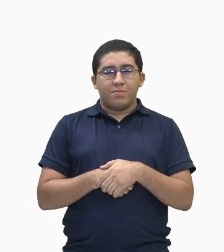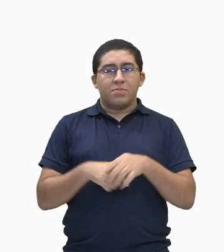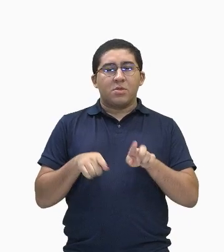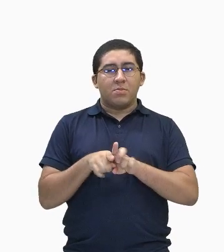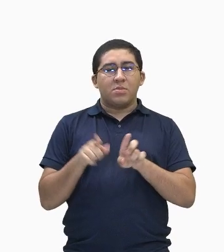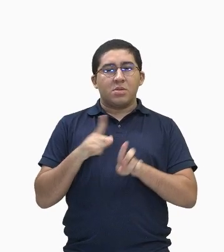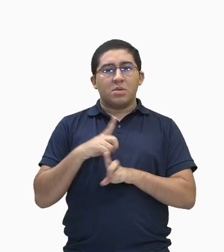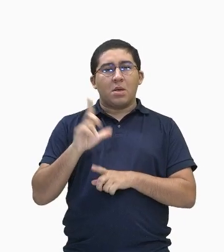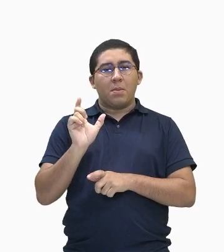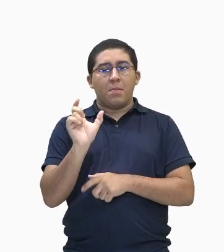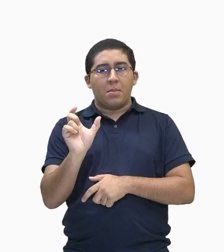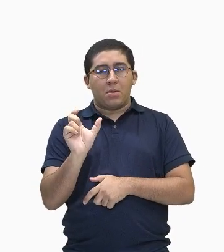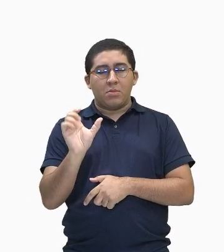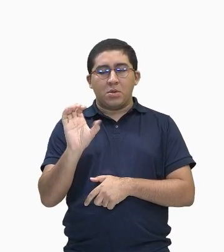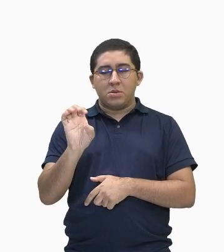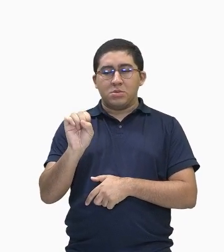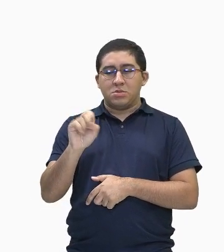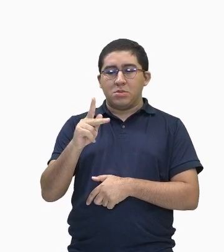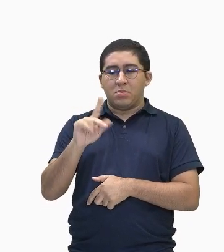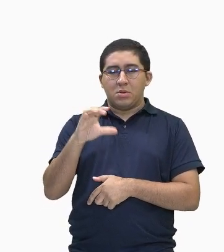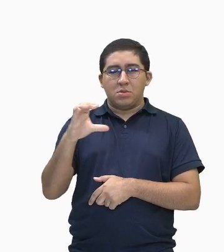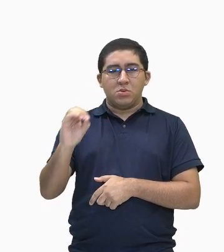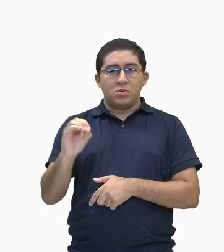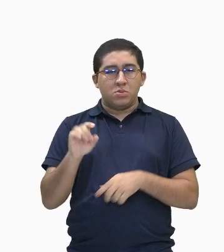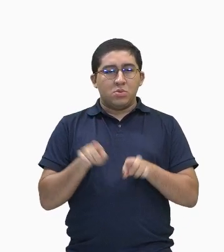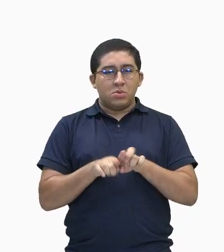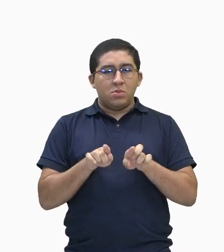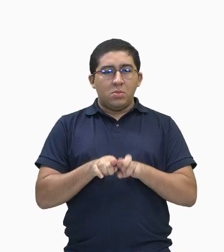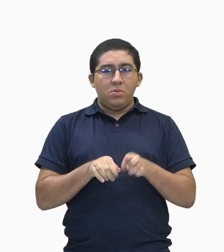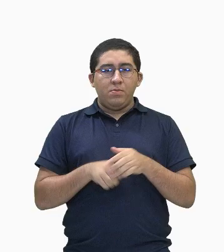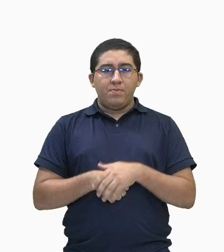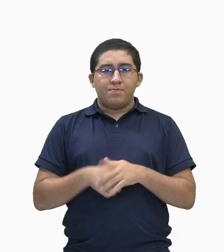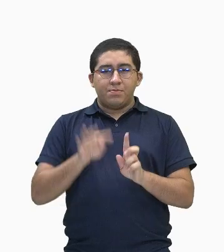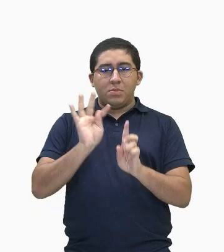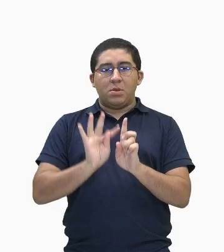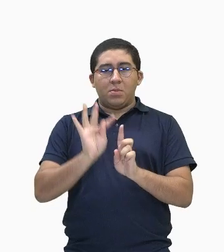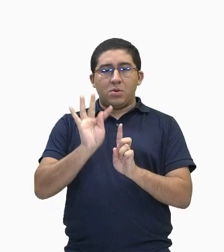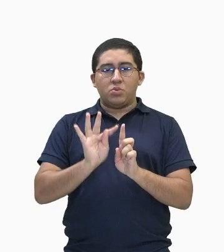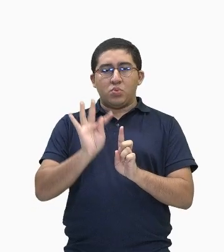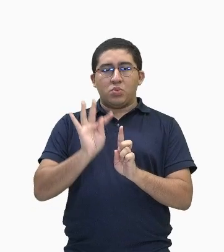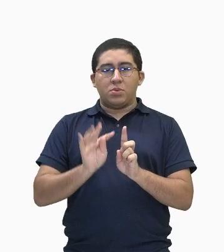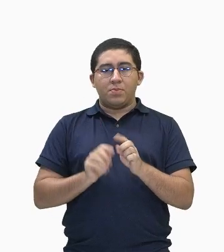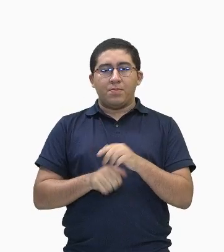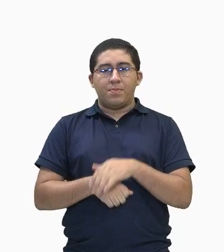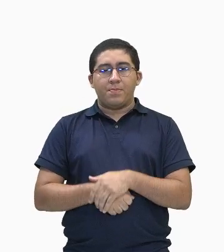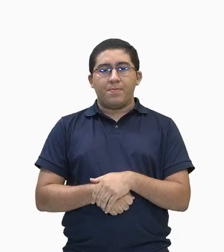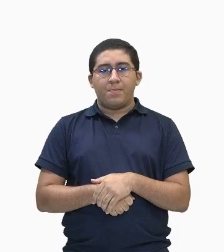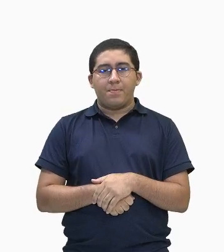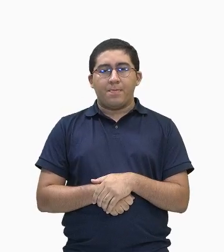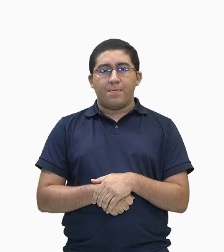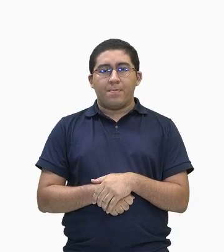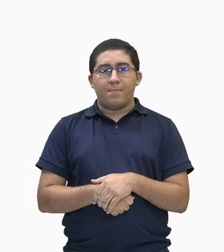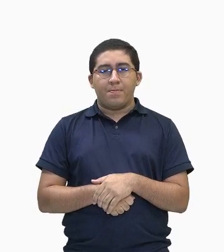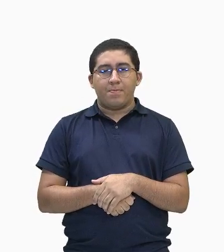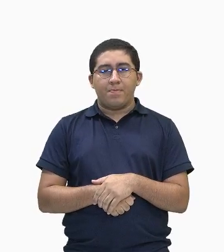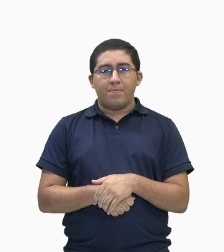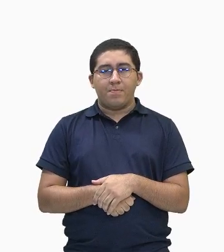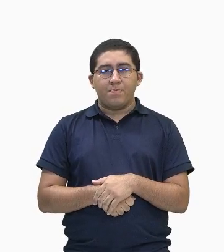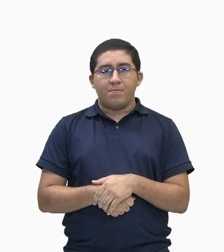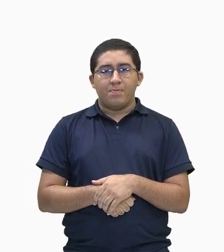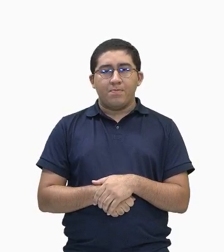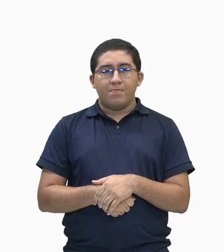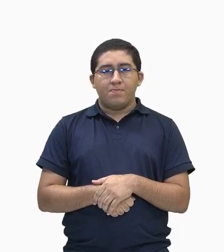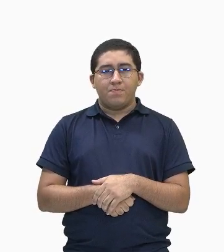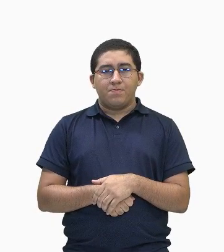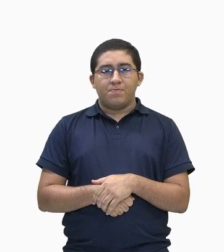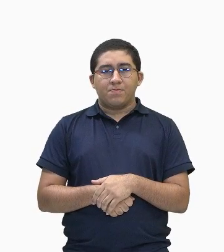que é espaço. E temperatures. Temperatures, que é temperaturas. Então, nesse pequeno parágrafo